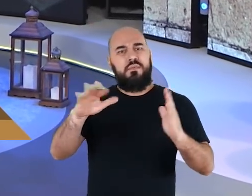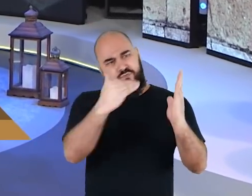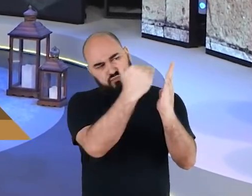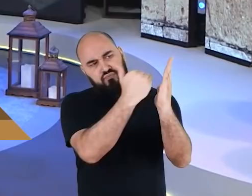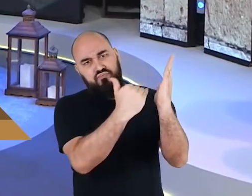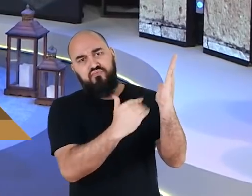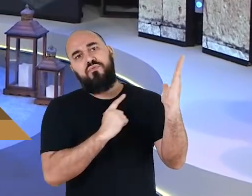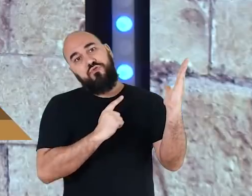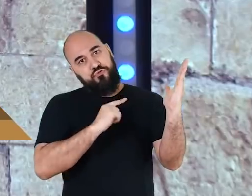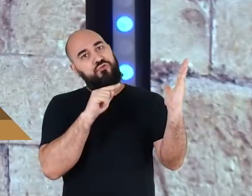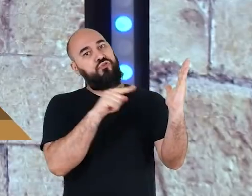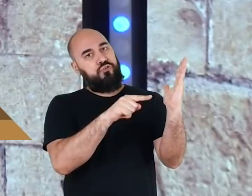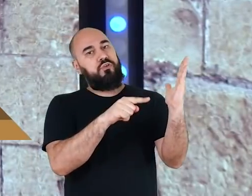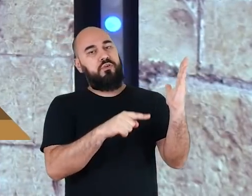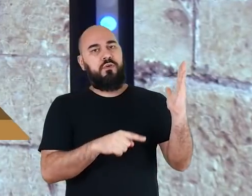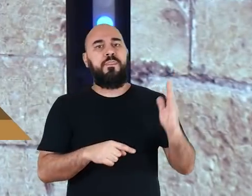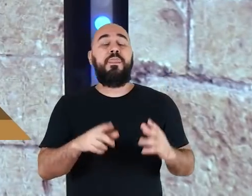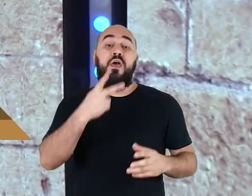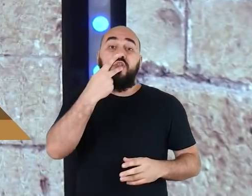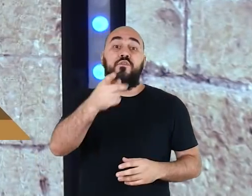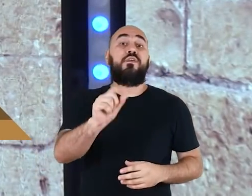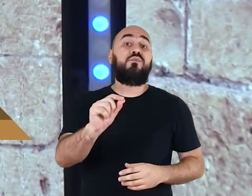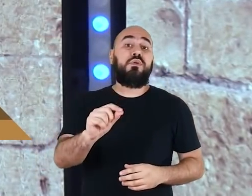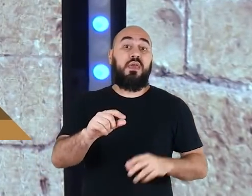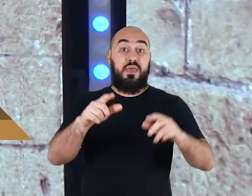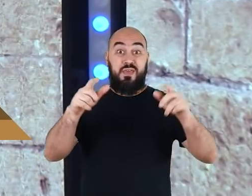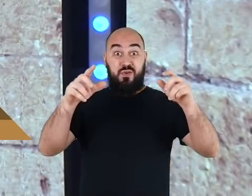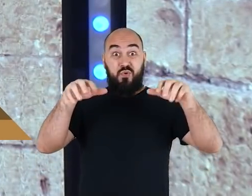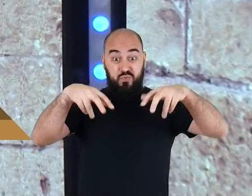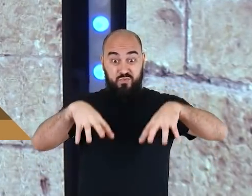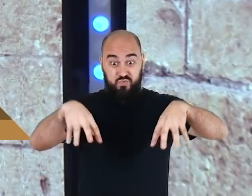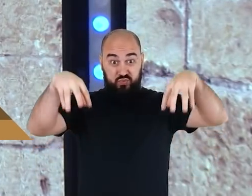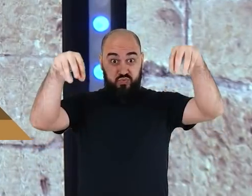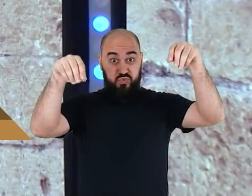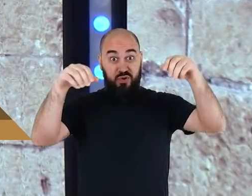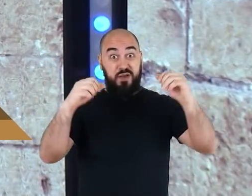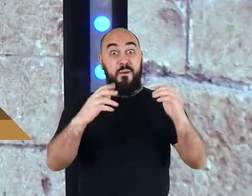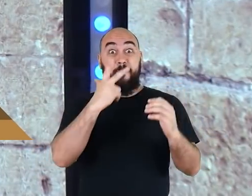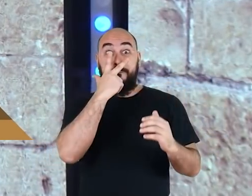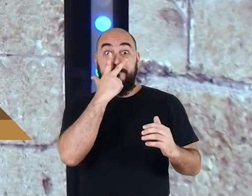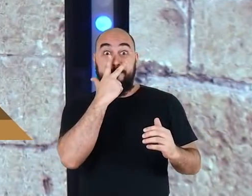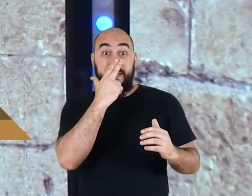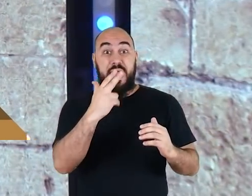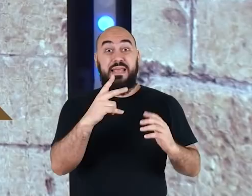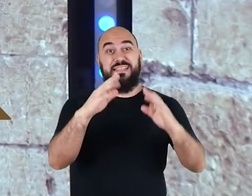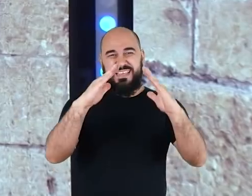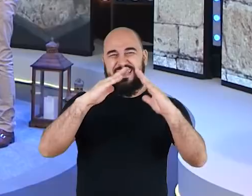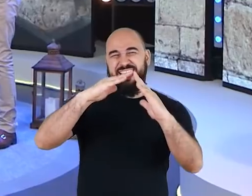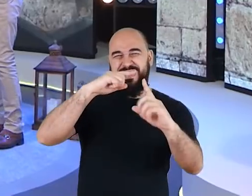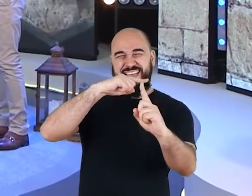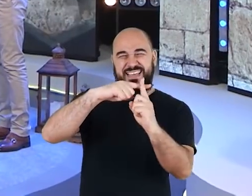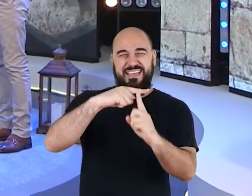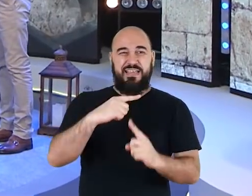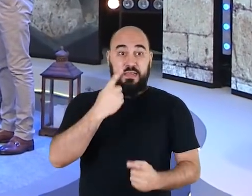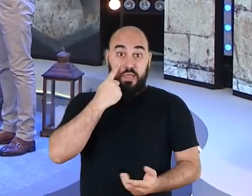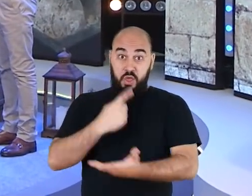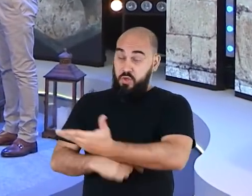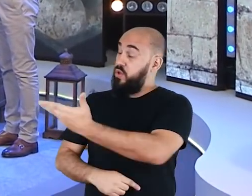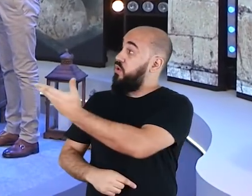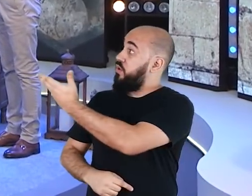antigo. Eu estou falando do Templo de Ártemis, em Éfeso. Vou mostrar aqui no telão como ele provavelmente